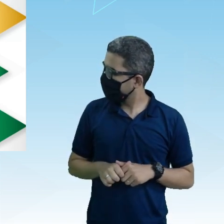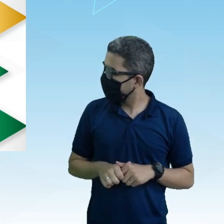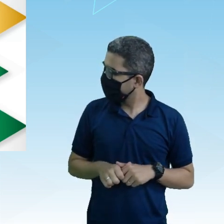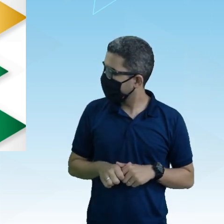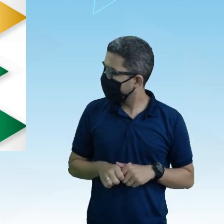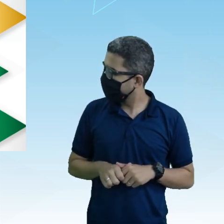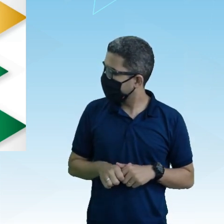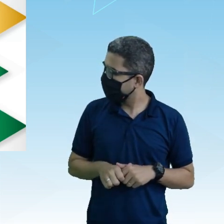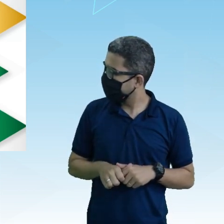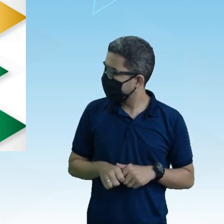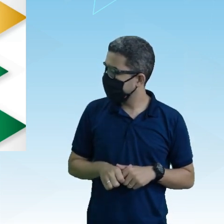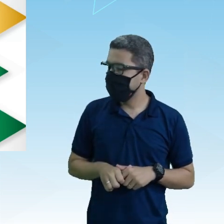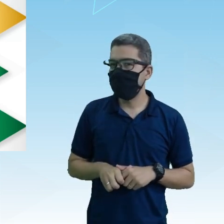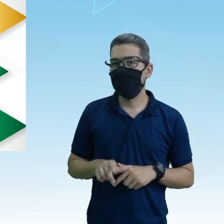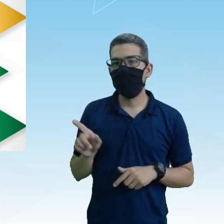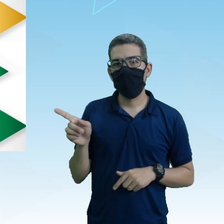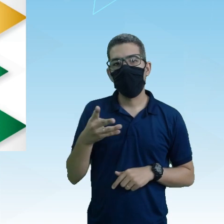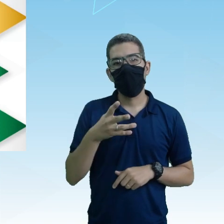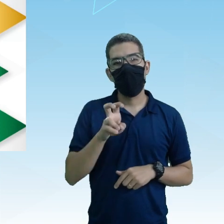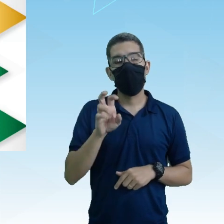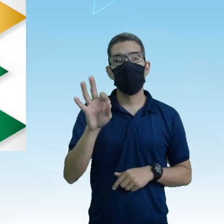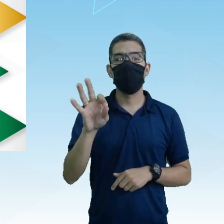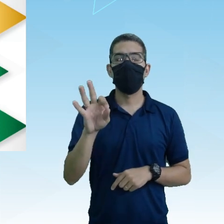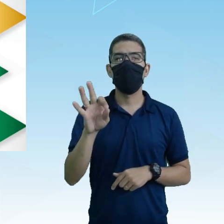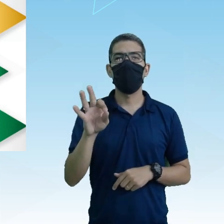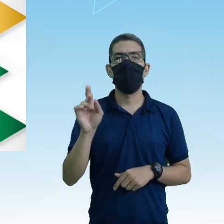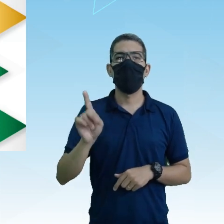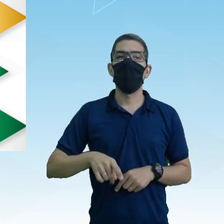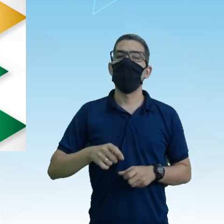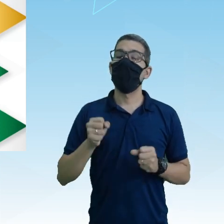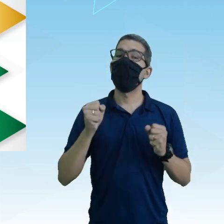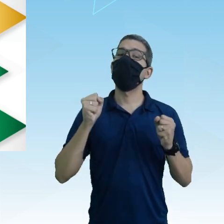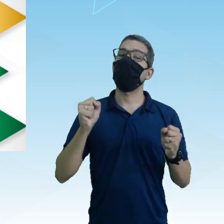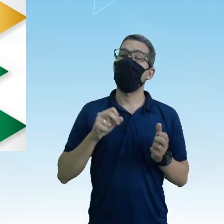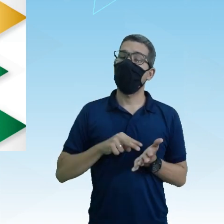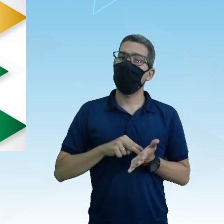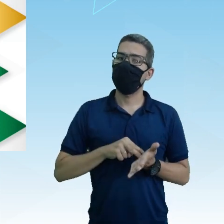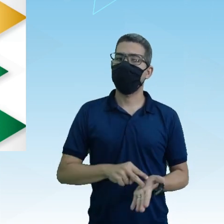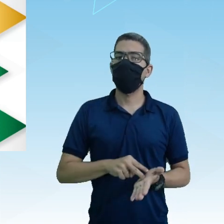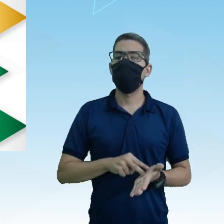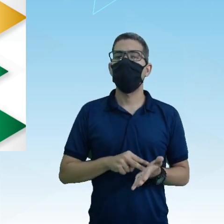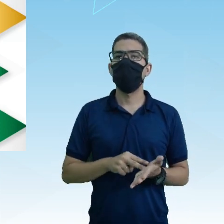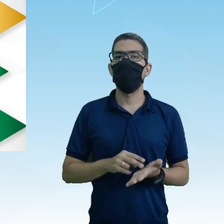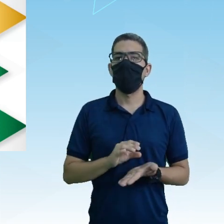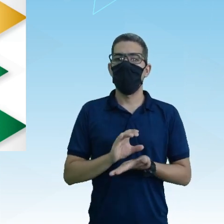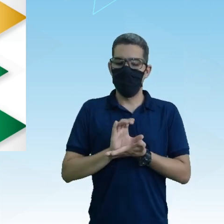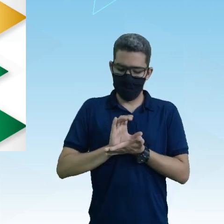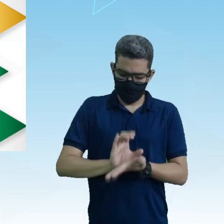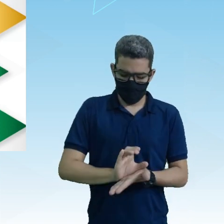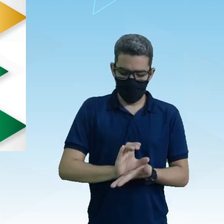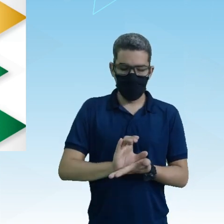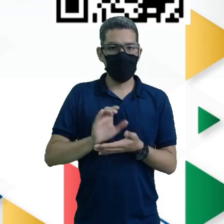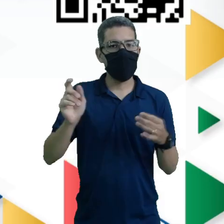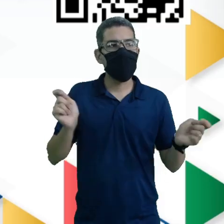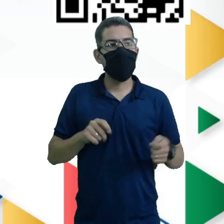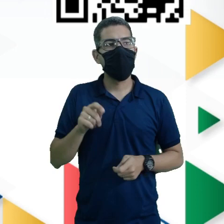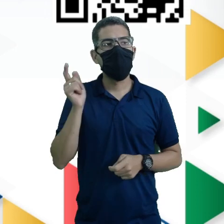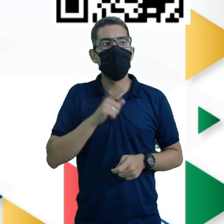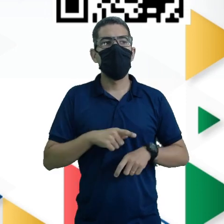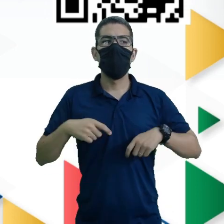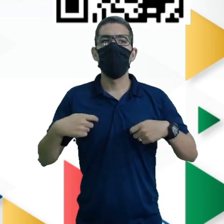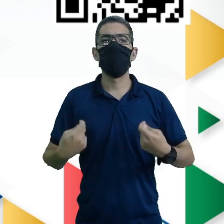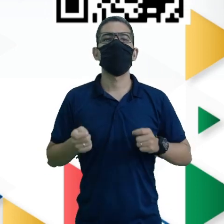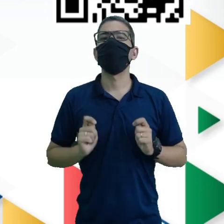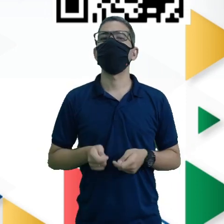tinha 45 graus. Isso dava uma resistência aos carros, que eram duráveis, e aí dava